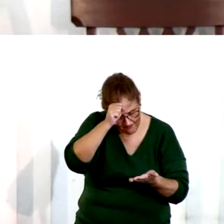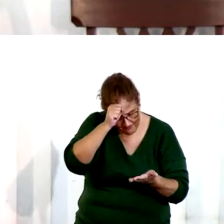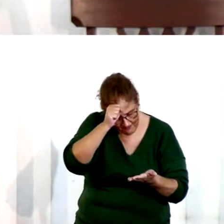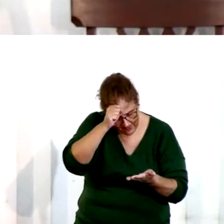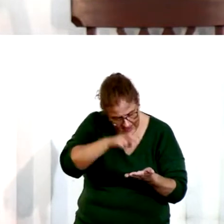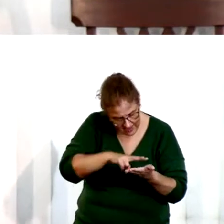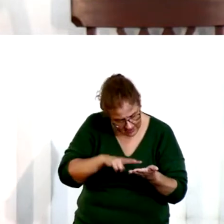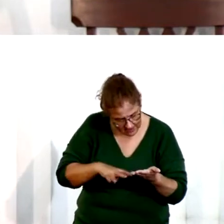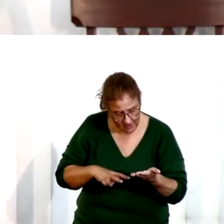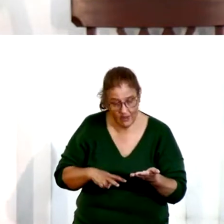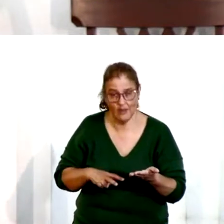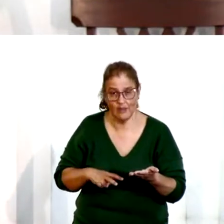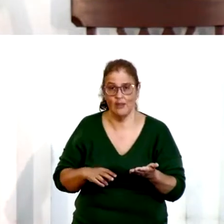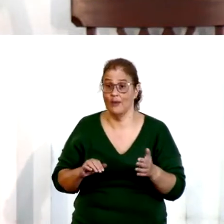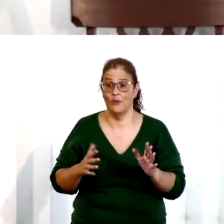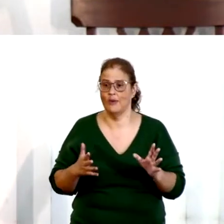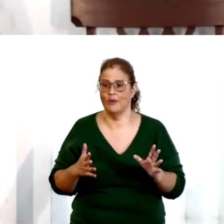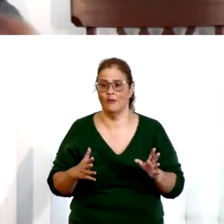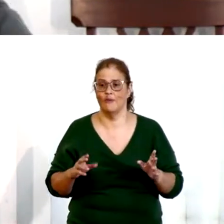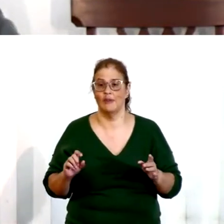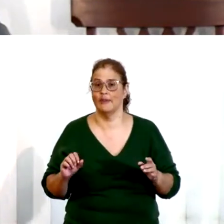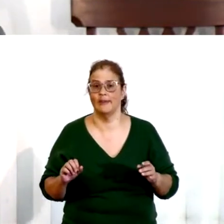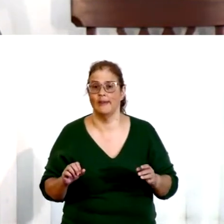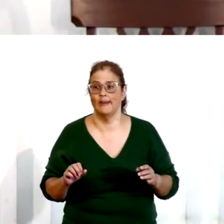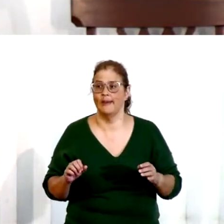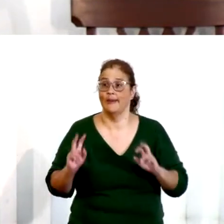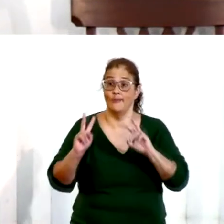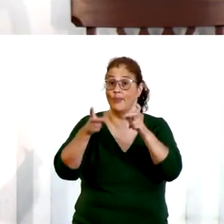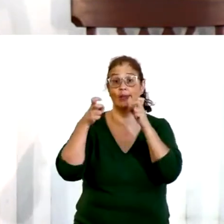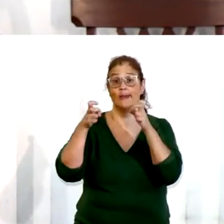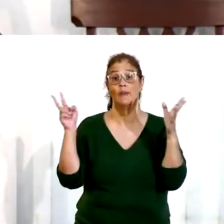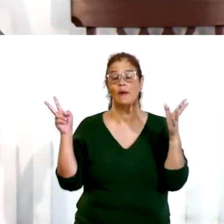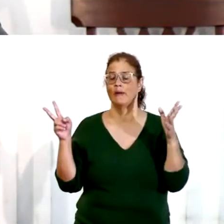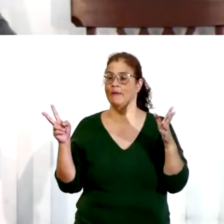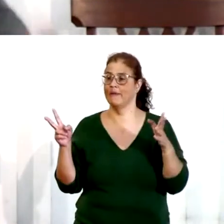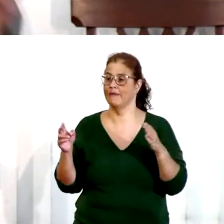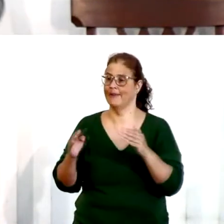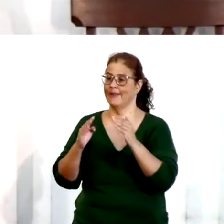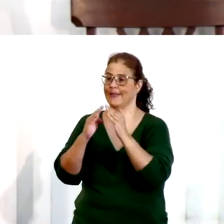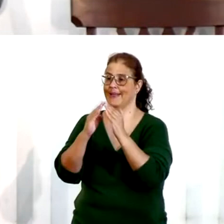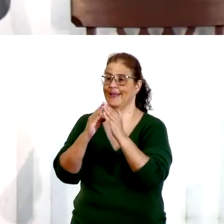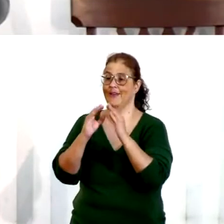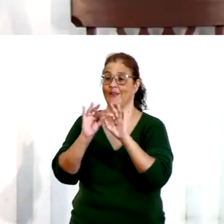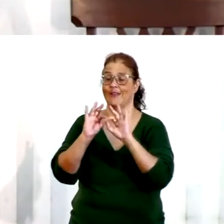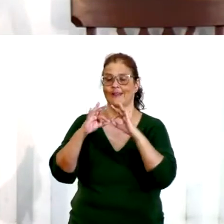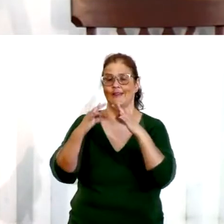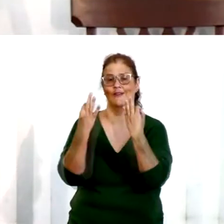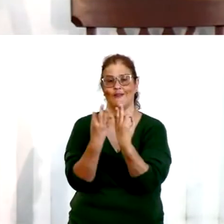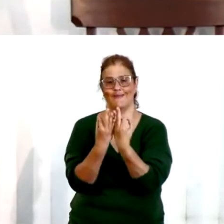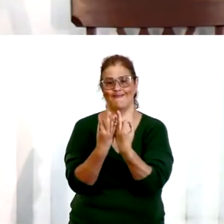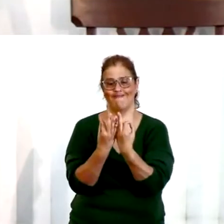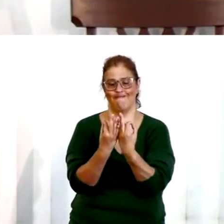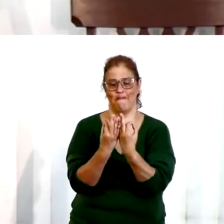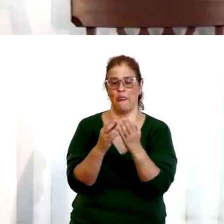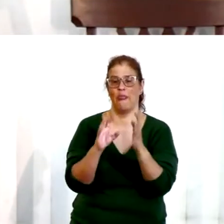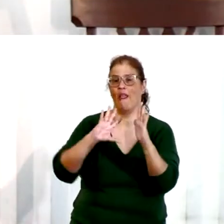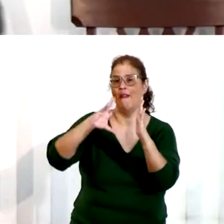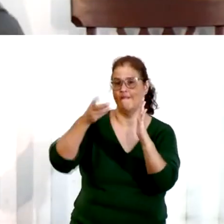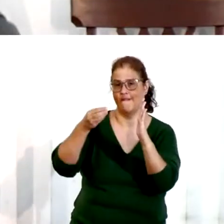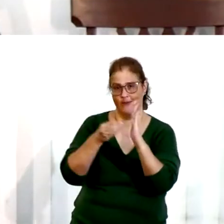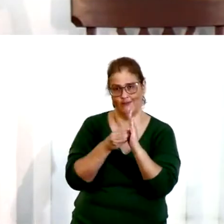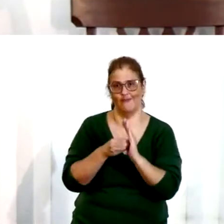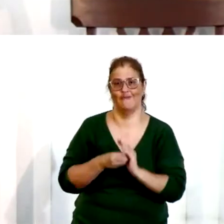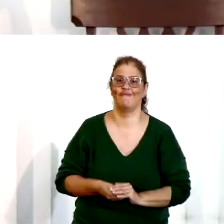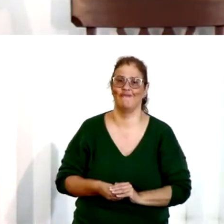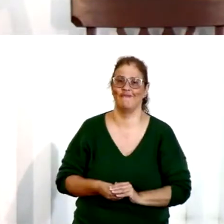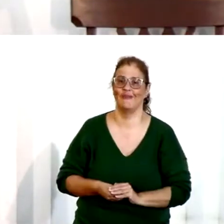estava dentro de uma igreja. Ou você já havia sido batizado, já havia feito sua profissão de fé. Já estava até e já está até